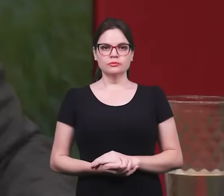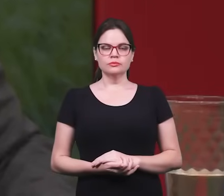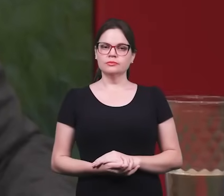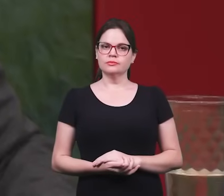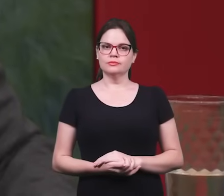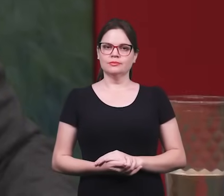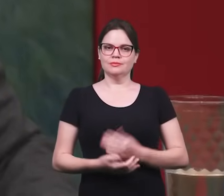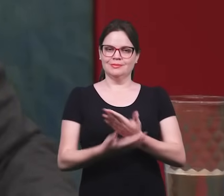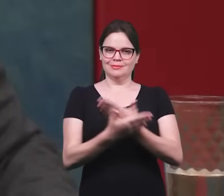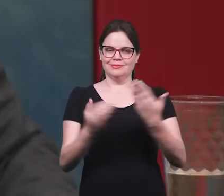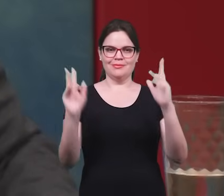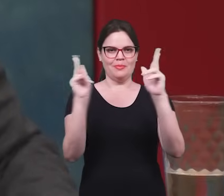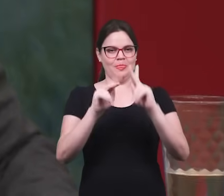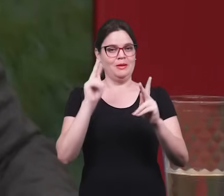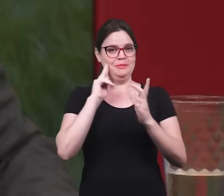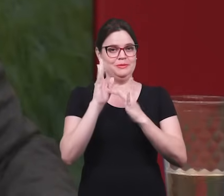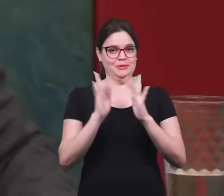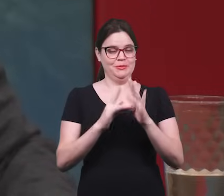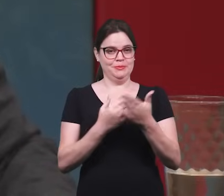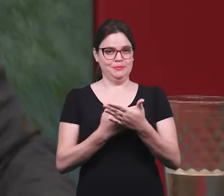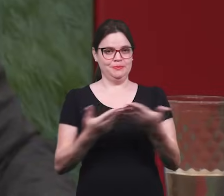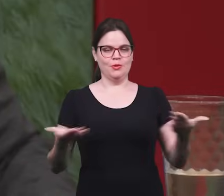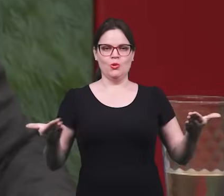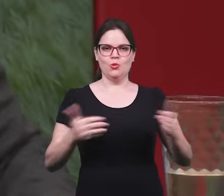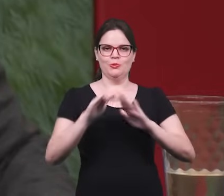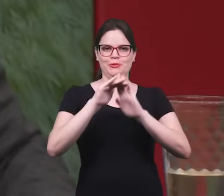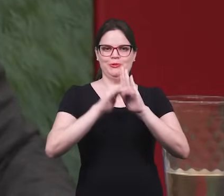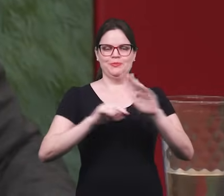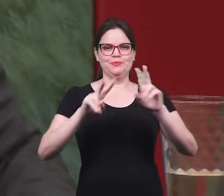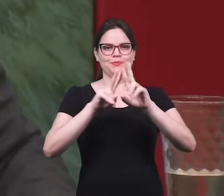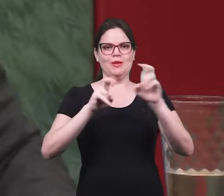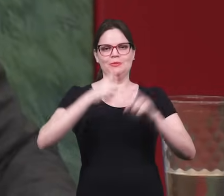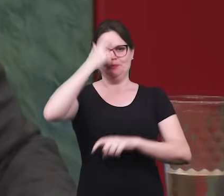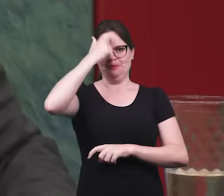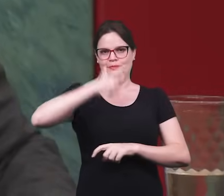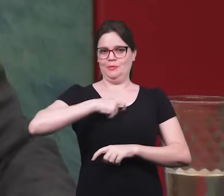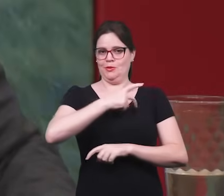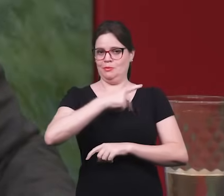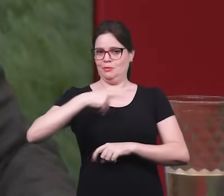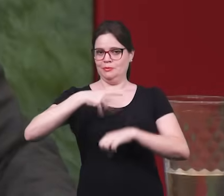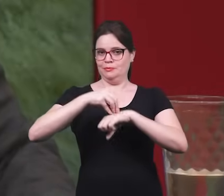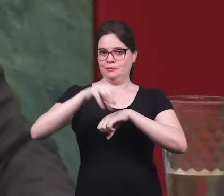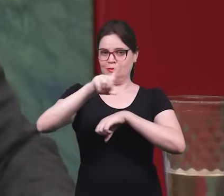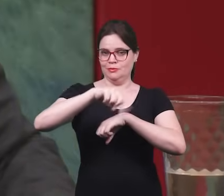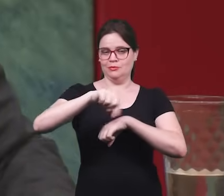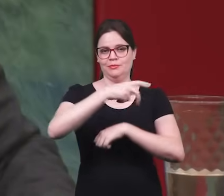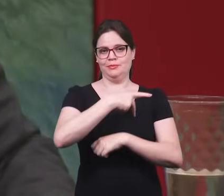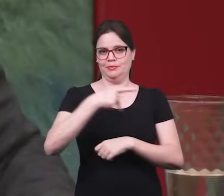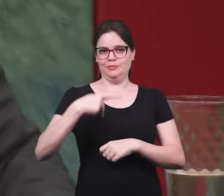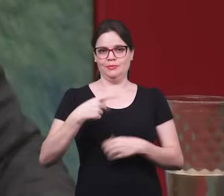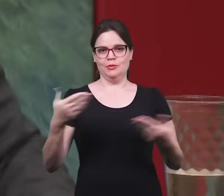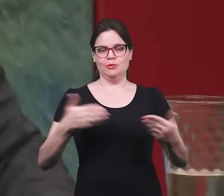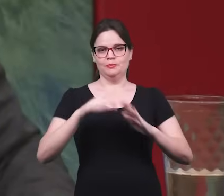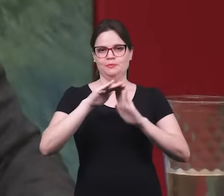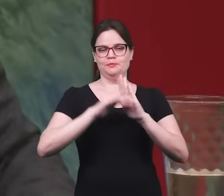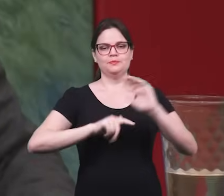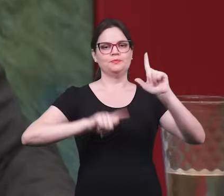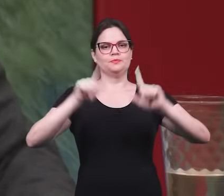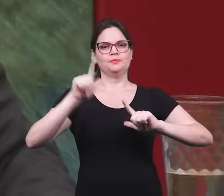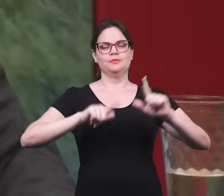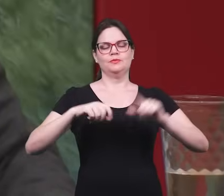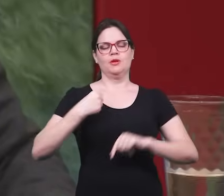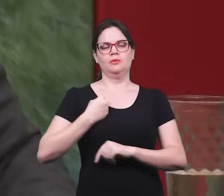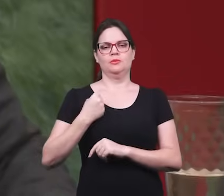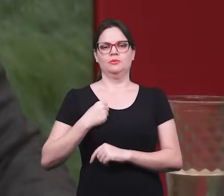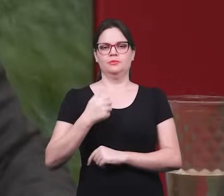a paz do Senhor Estamos aqui no programa de pastor para pastor esse programa que é transmitido pela Canal